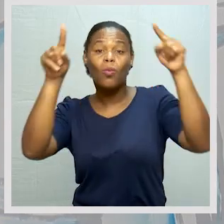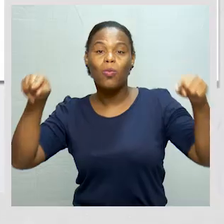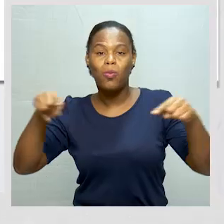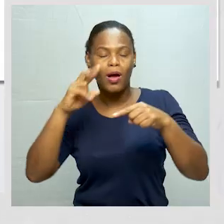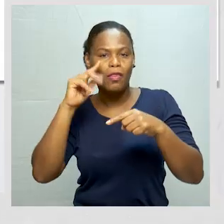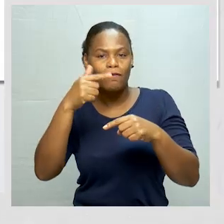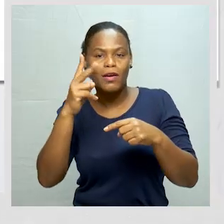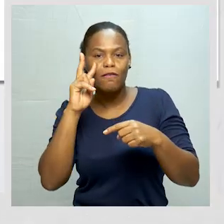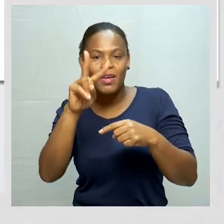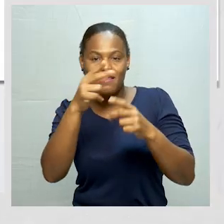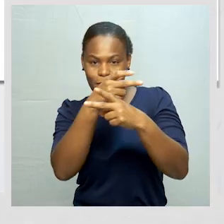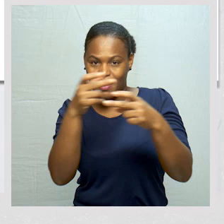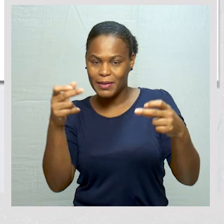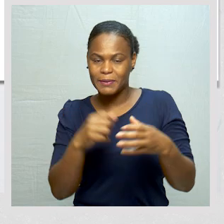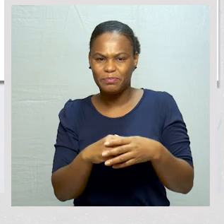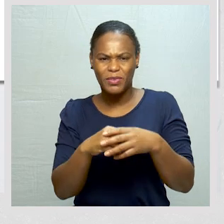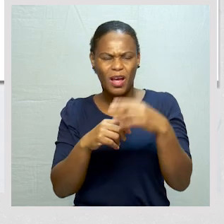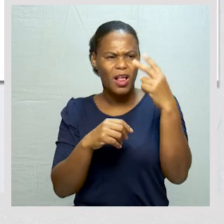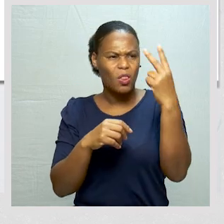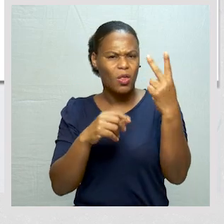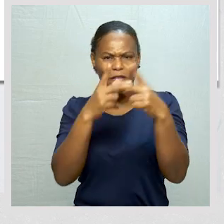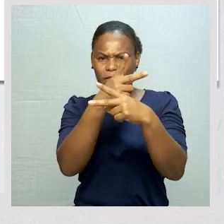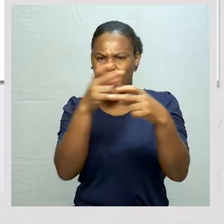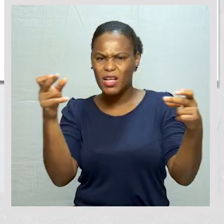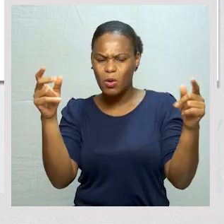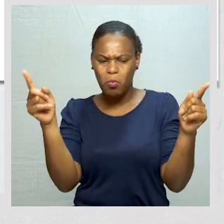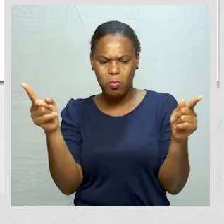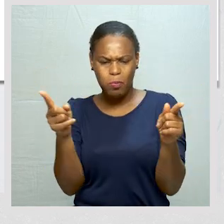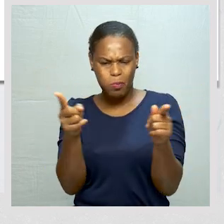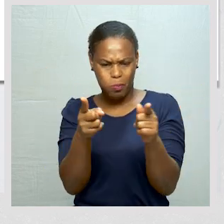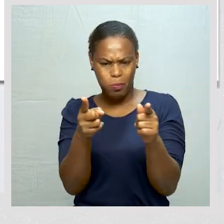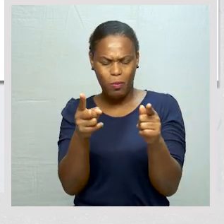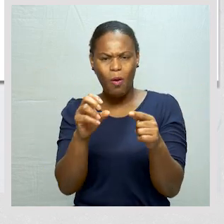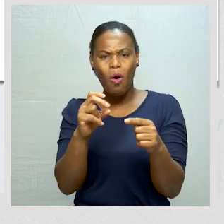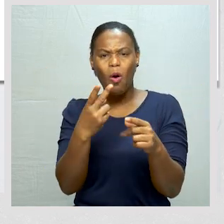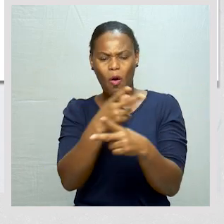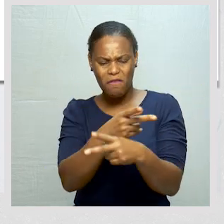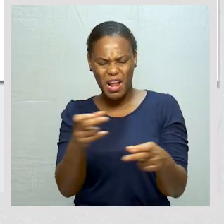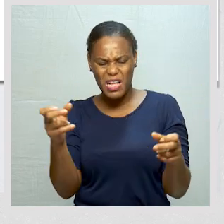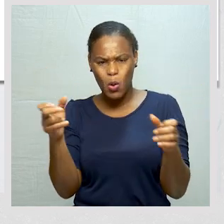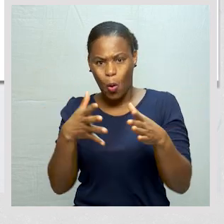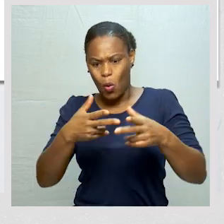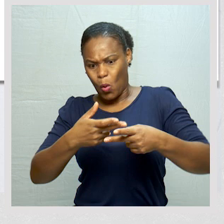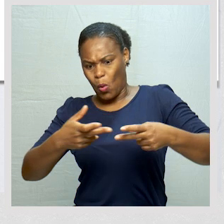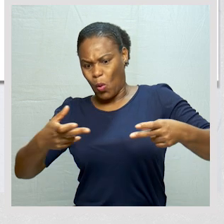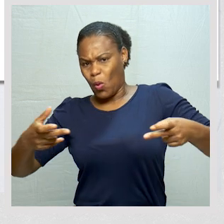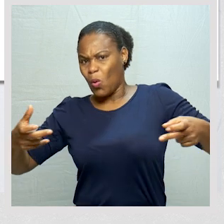acham? As 2 frases são curtas ou são longas? O que é que